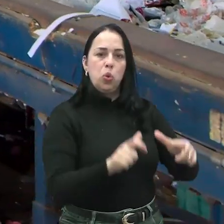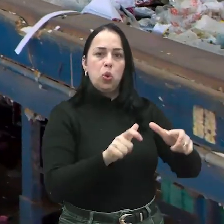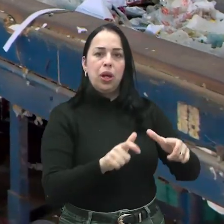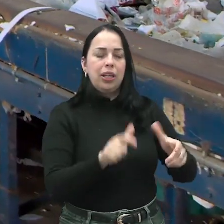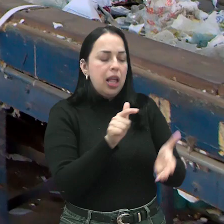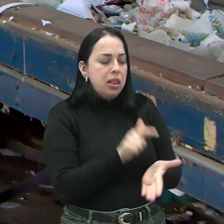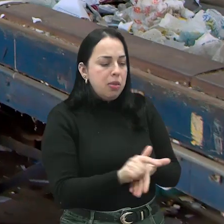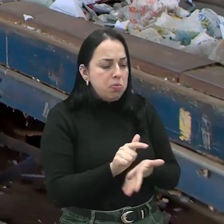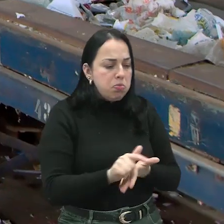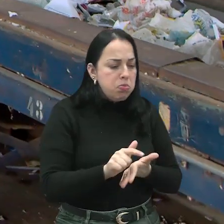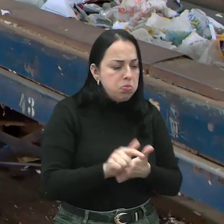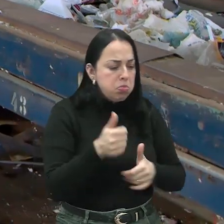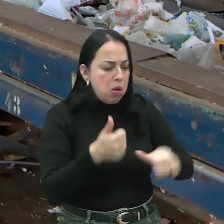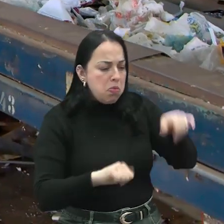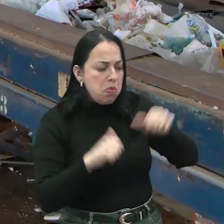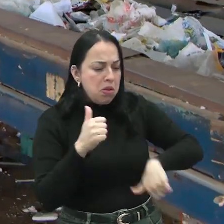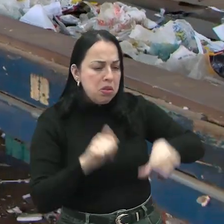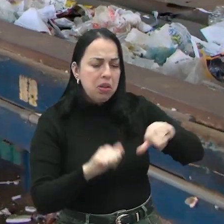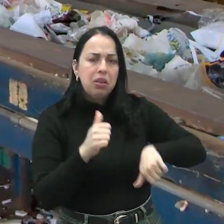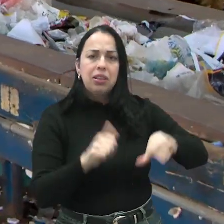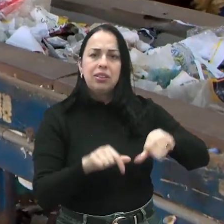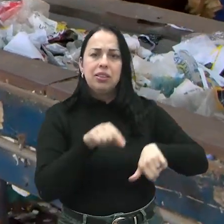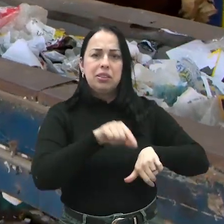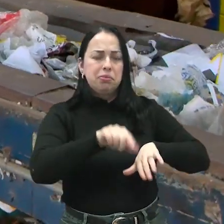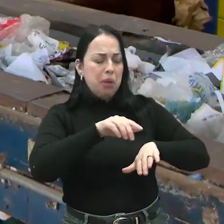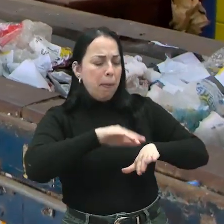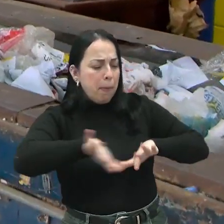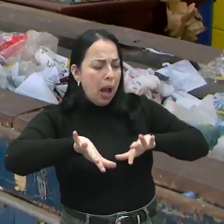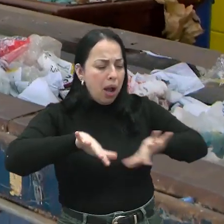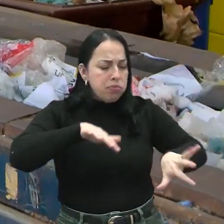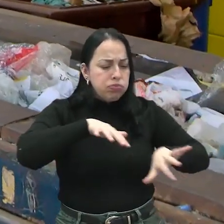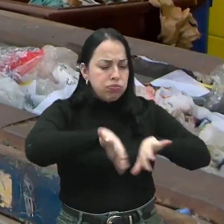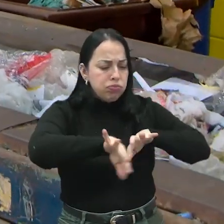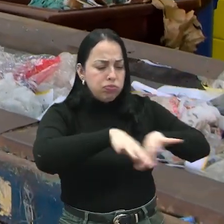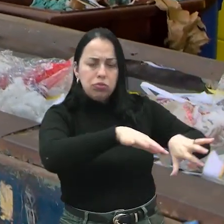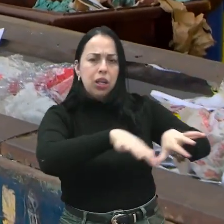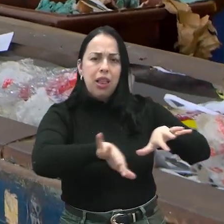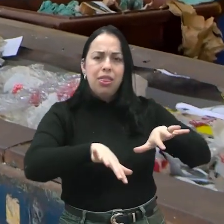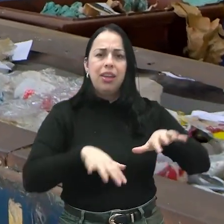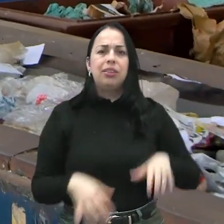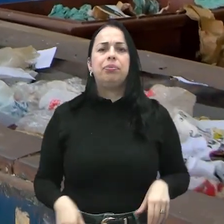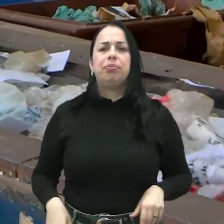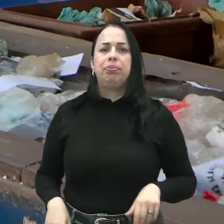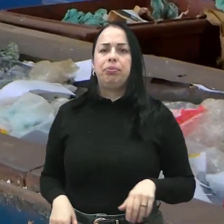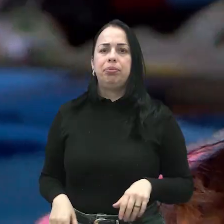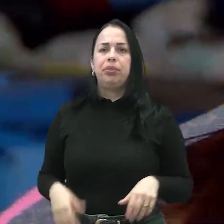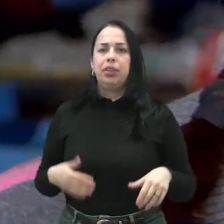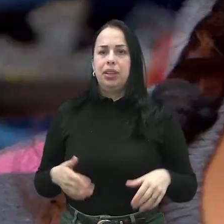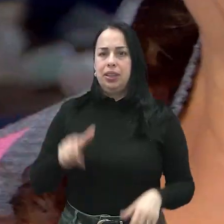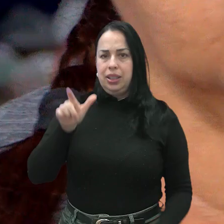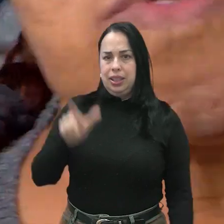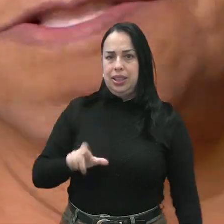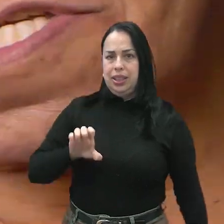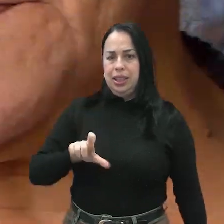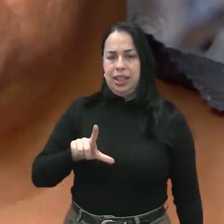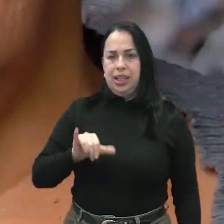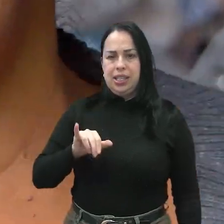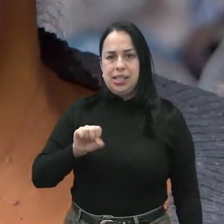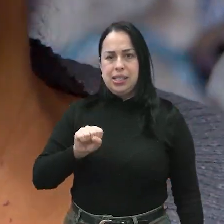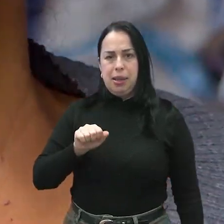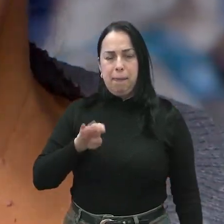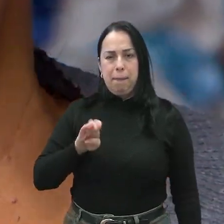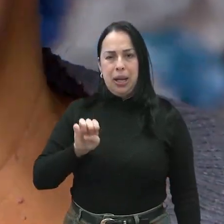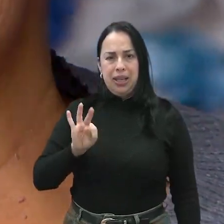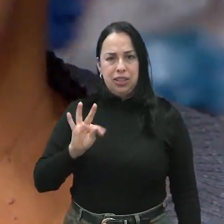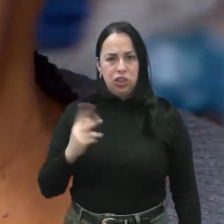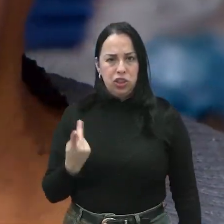esse centro de triagem. Aqui as cooperativas fazem o trabalho de separação desses materiais. A Elizabeth é